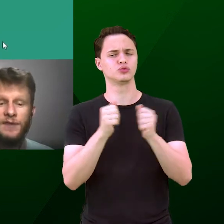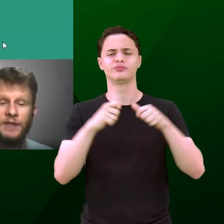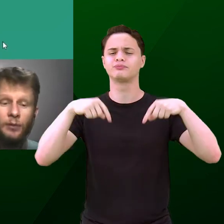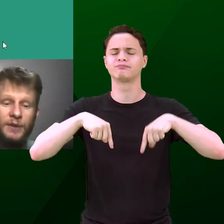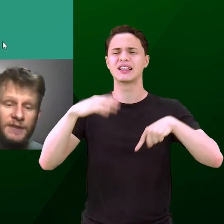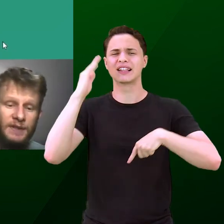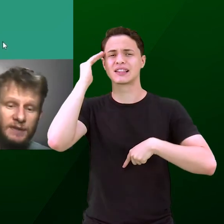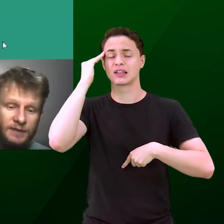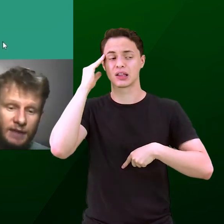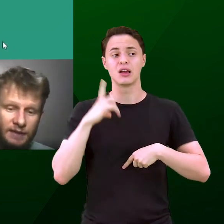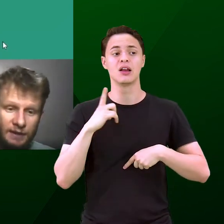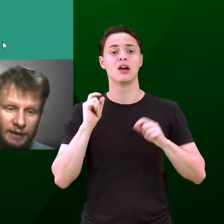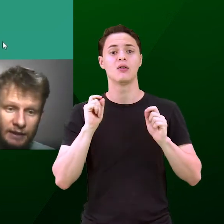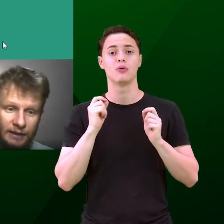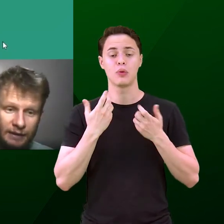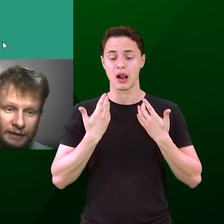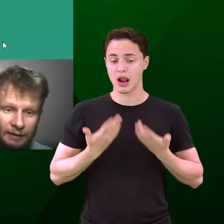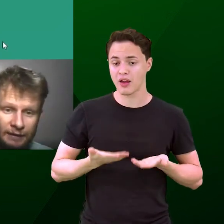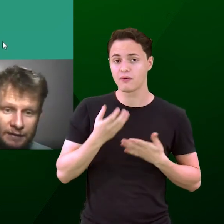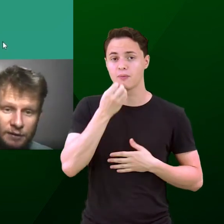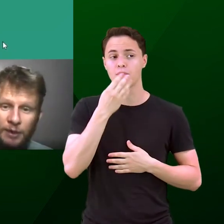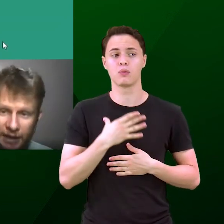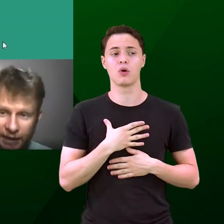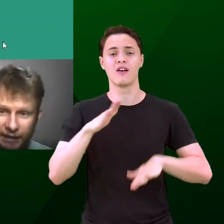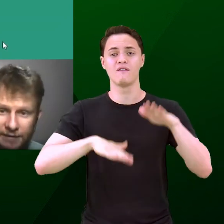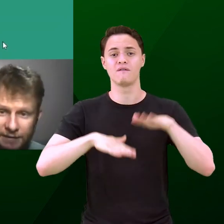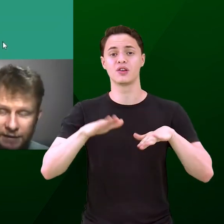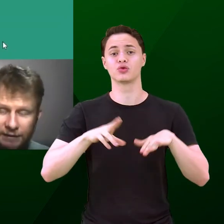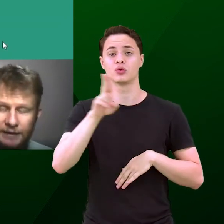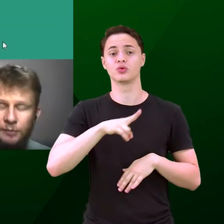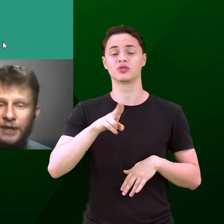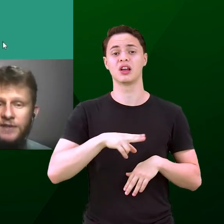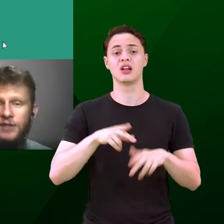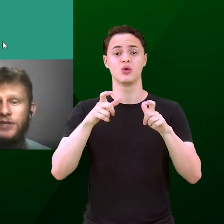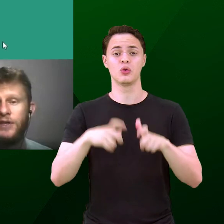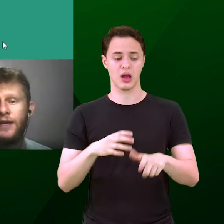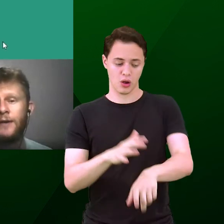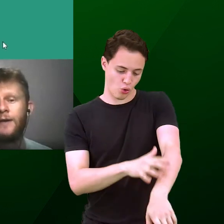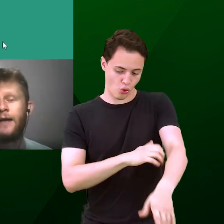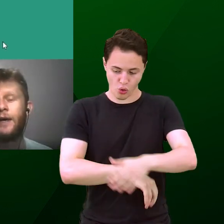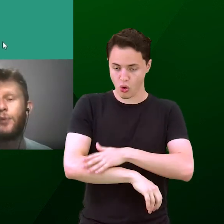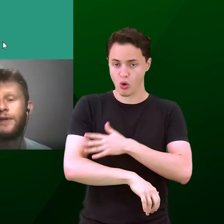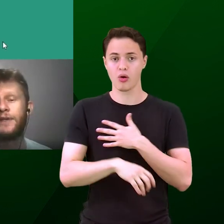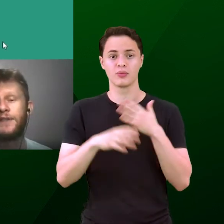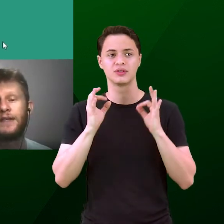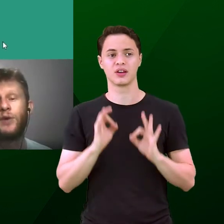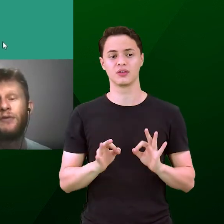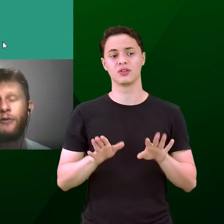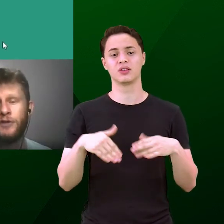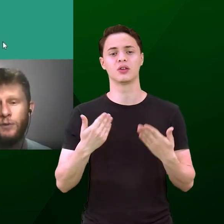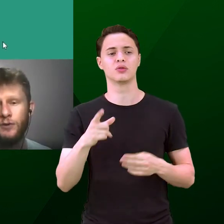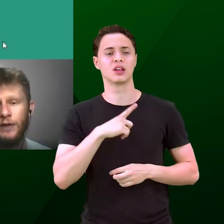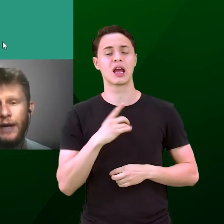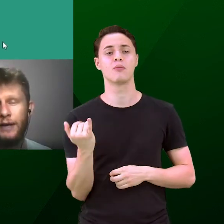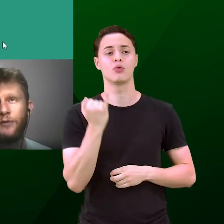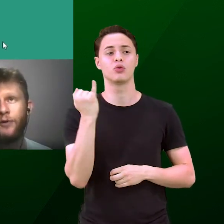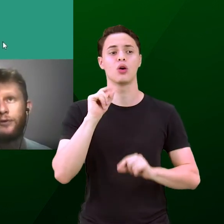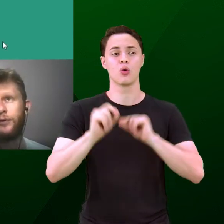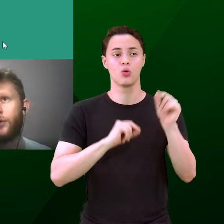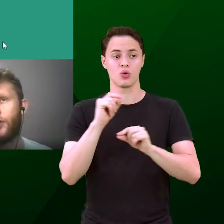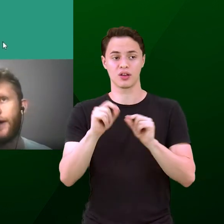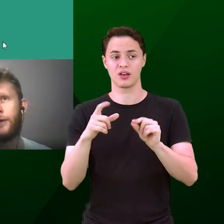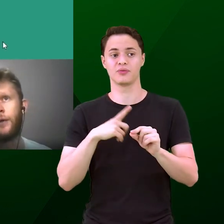vai receber um impacto de maneira desordenada. Cada pisada tu vai jogar o peso em alguma parte, em algum membro que vai acabar